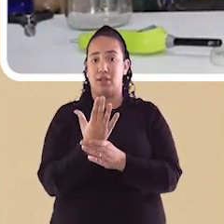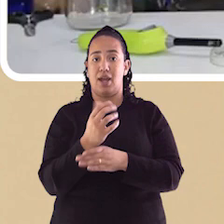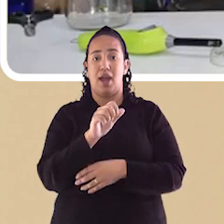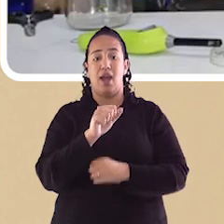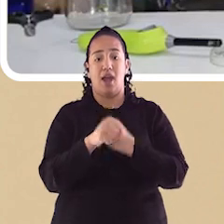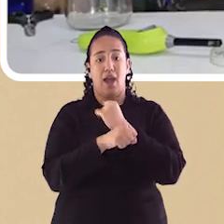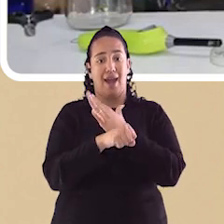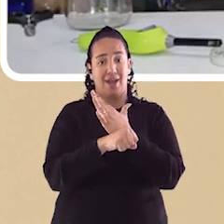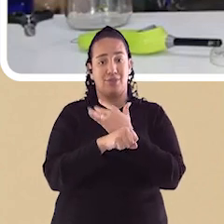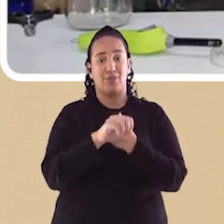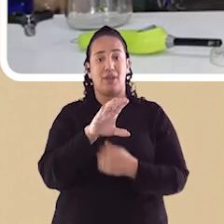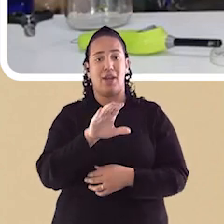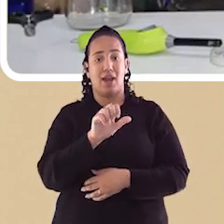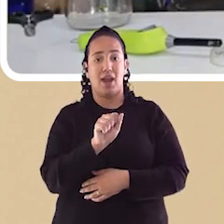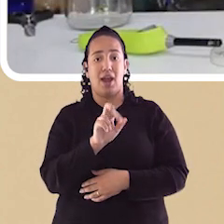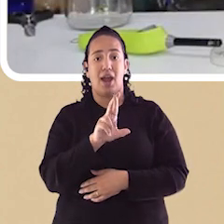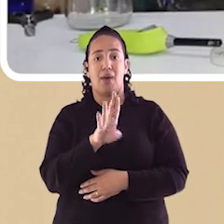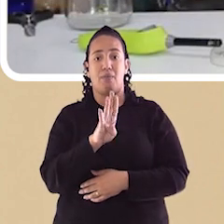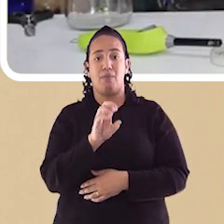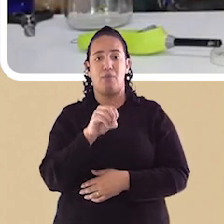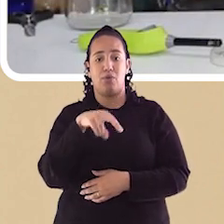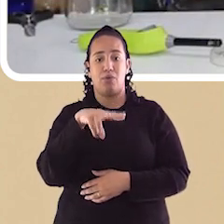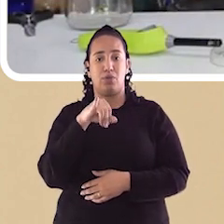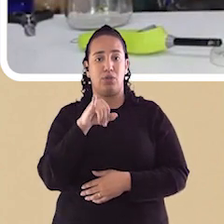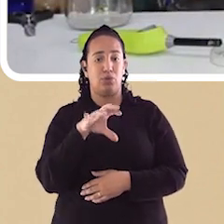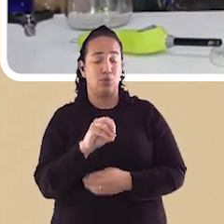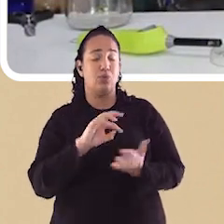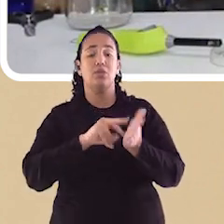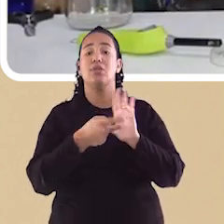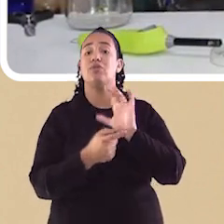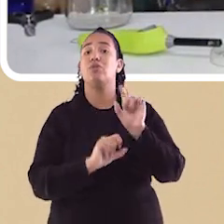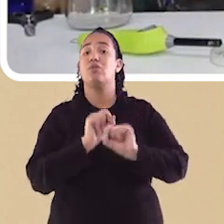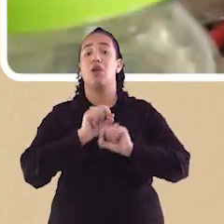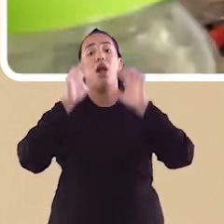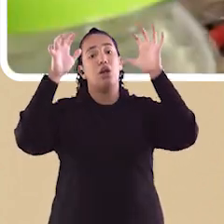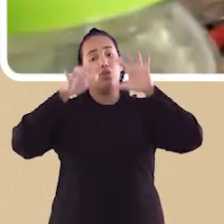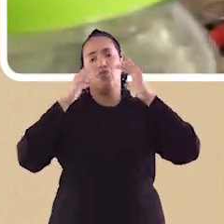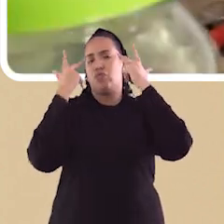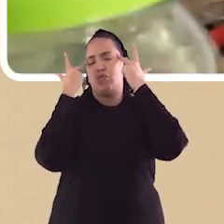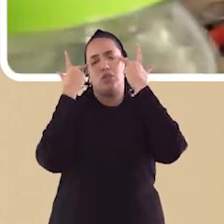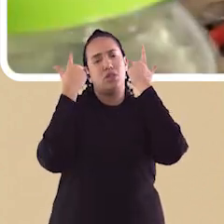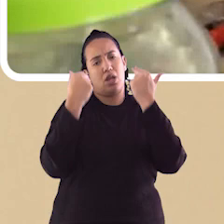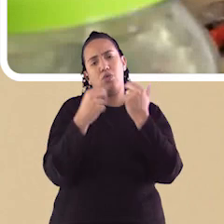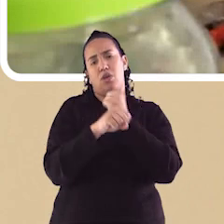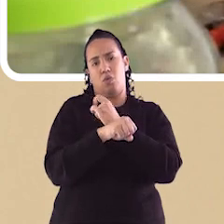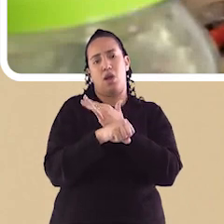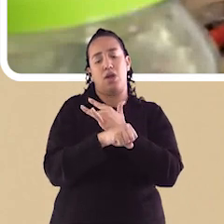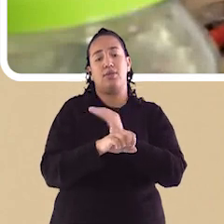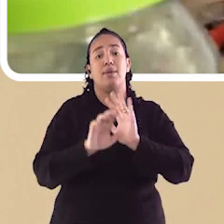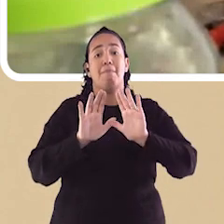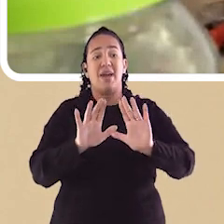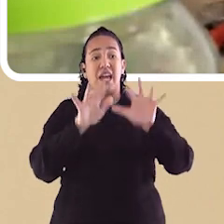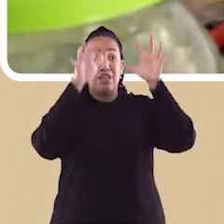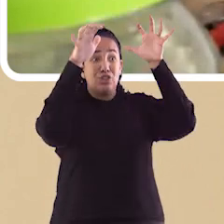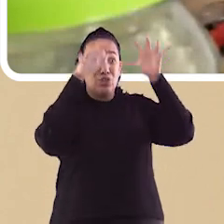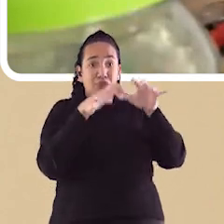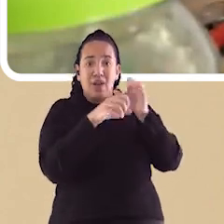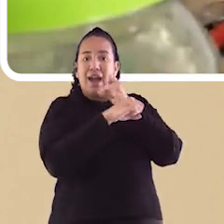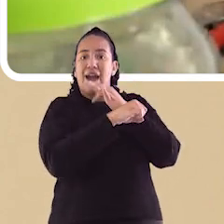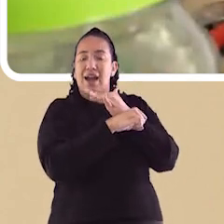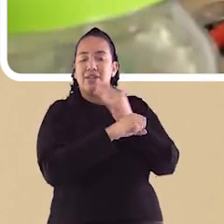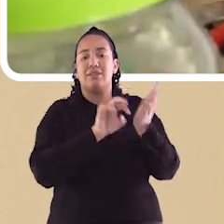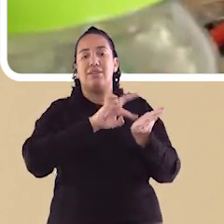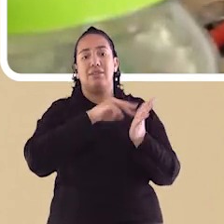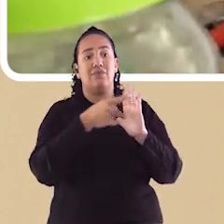ácido carbônico. Isso quer dizer que qualquer chuva é naturalmente ácida. Mas o que a gente chama de chuva ácida é quando